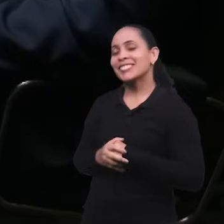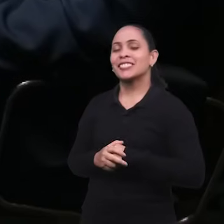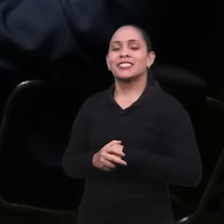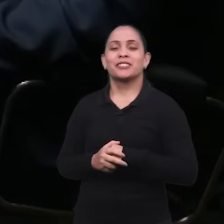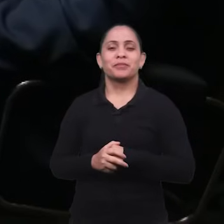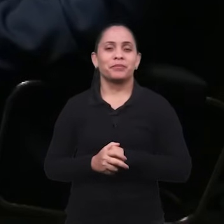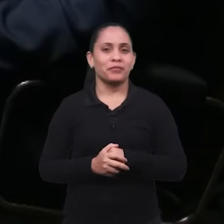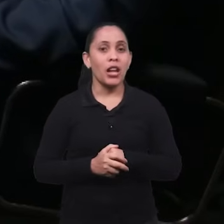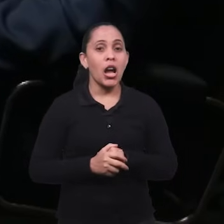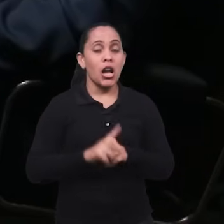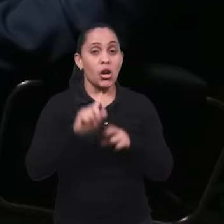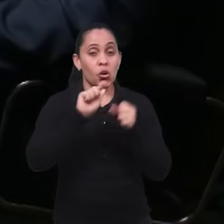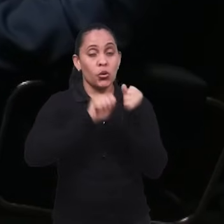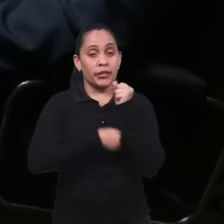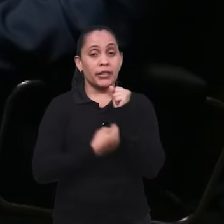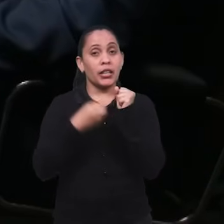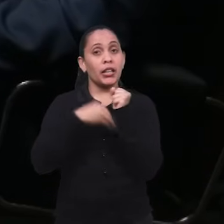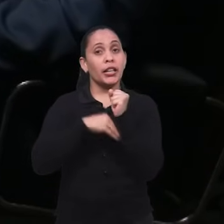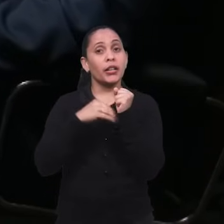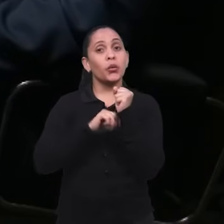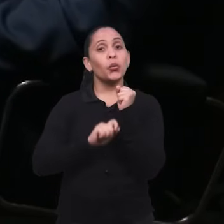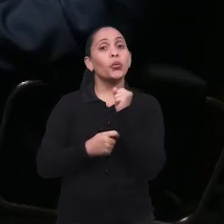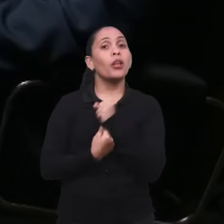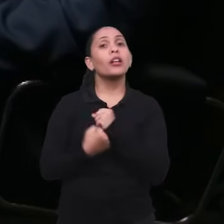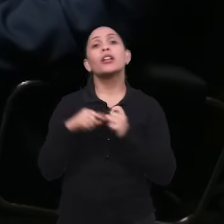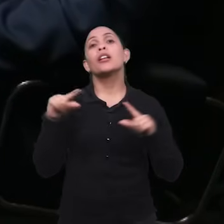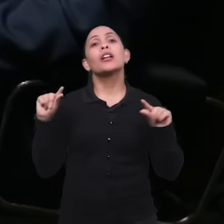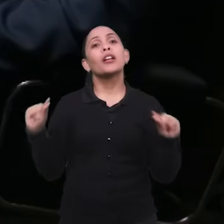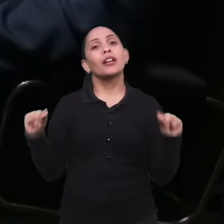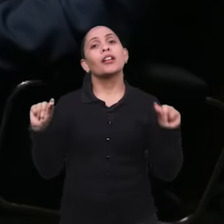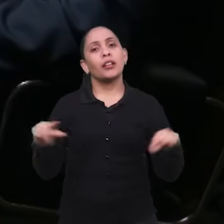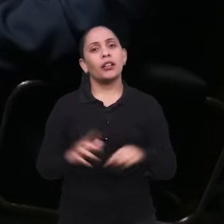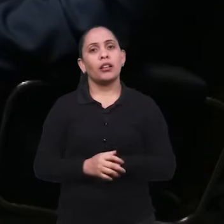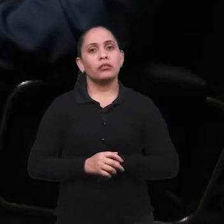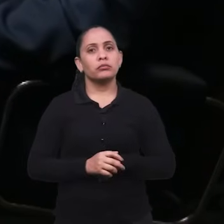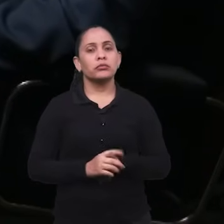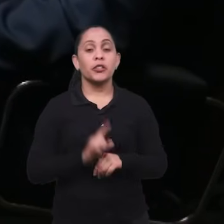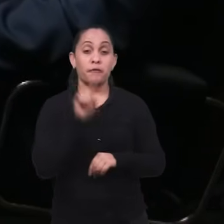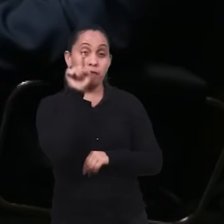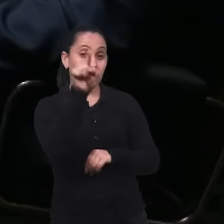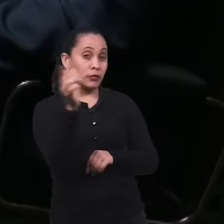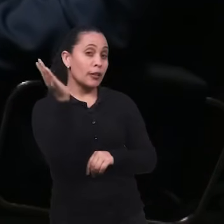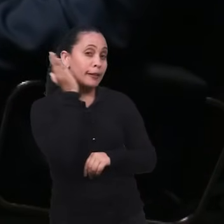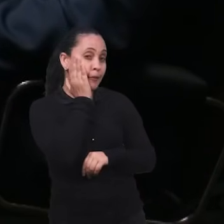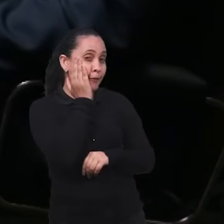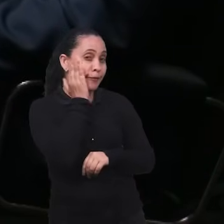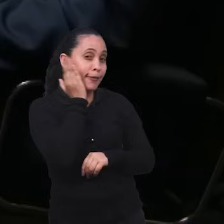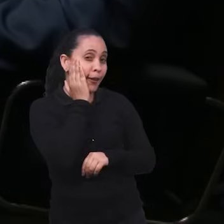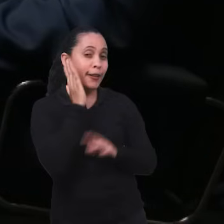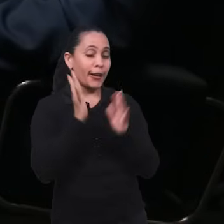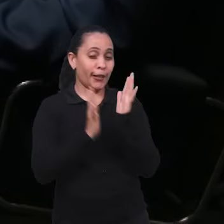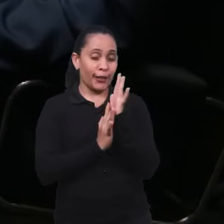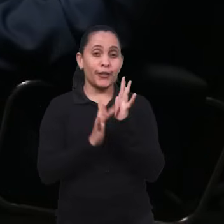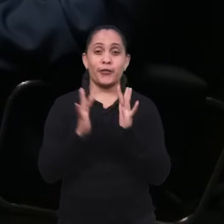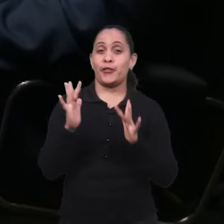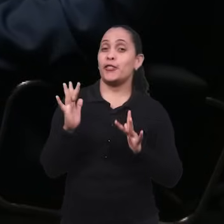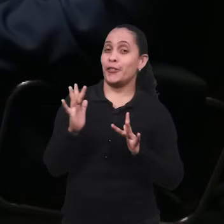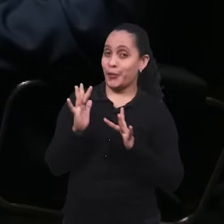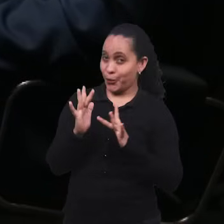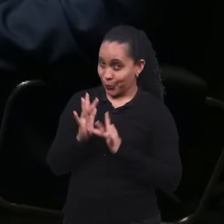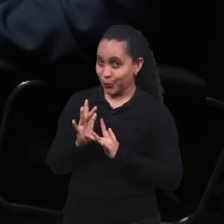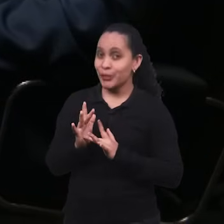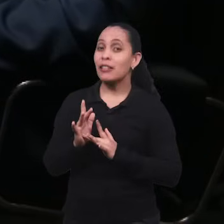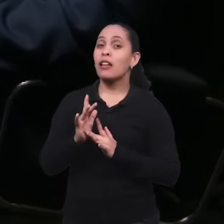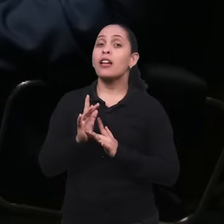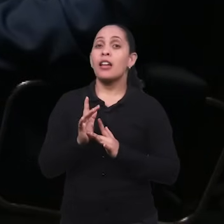Não. O mistério está em você entender que Jesus